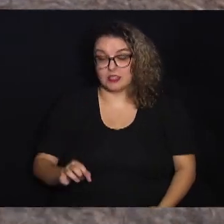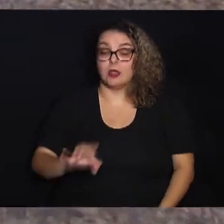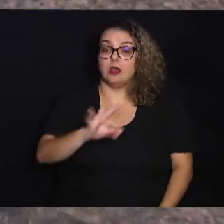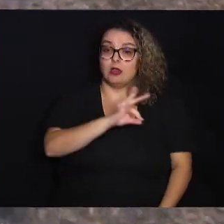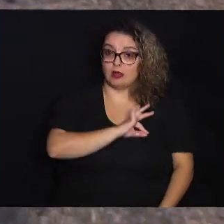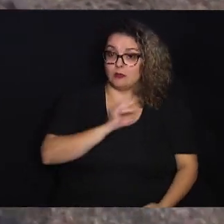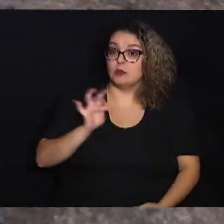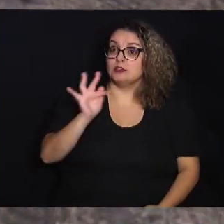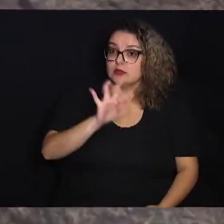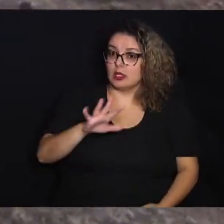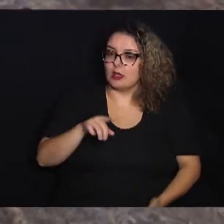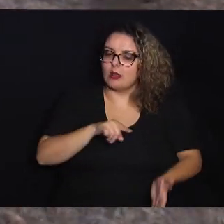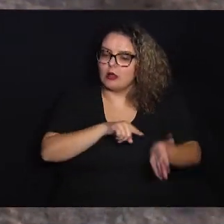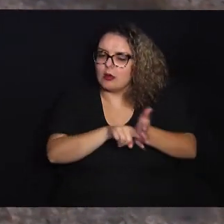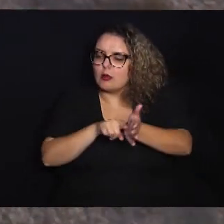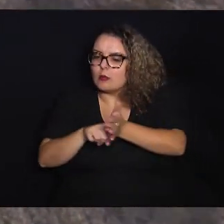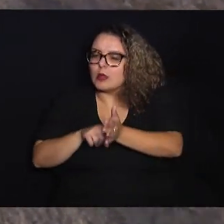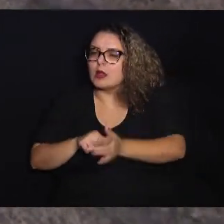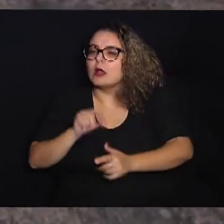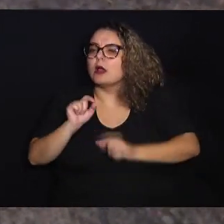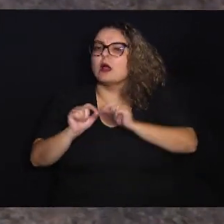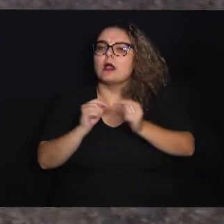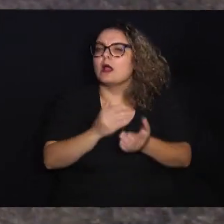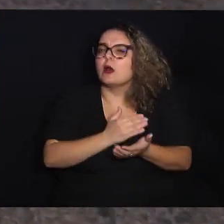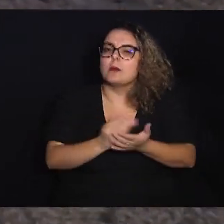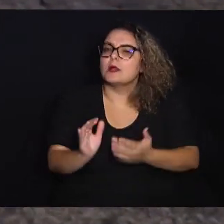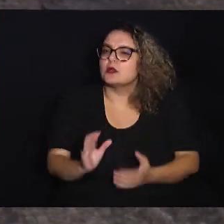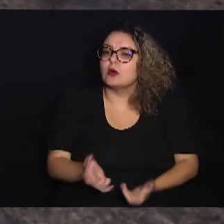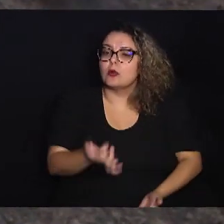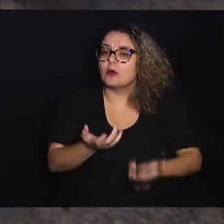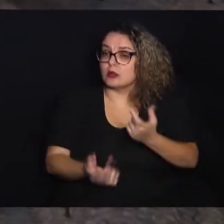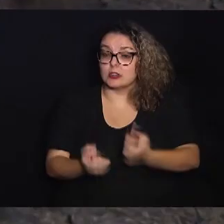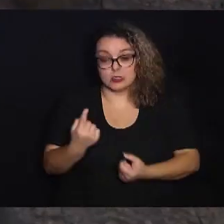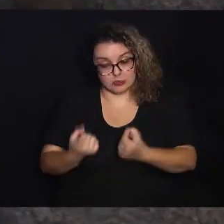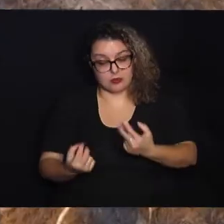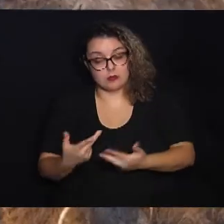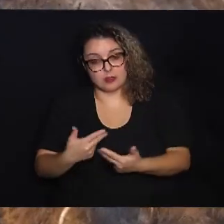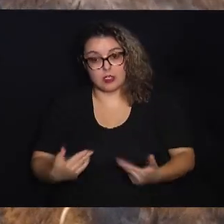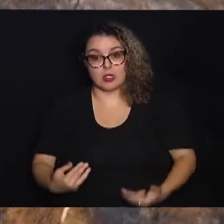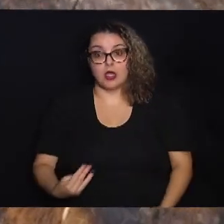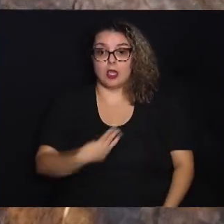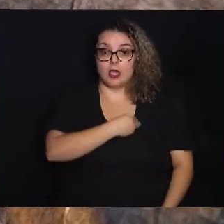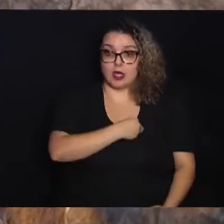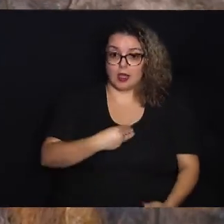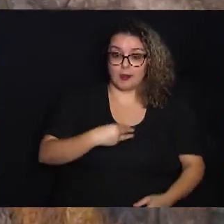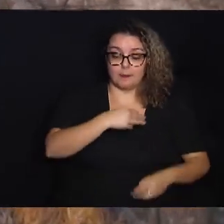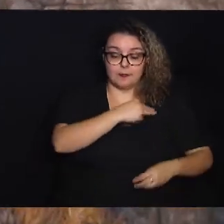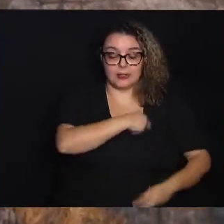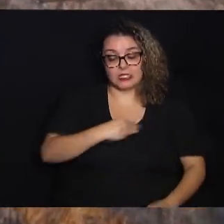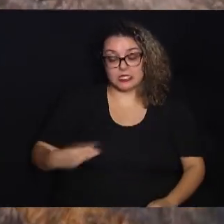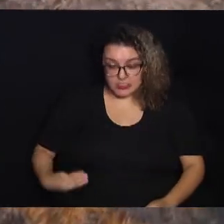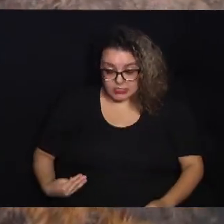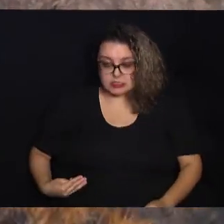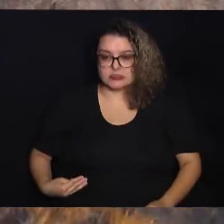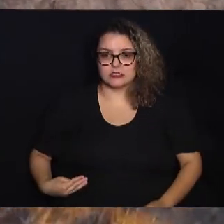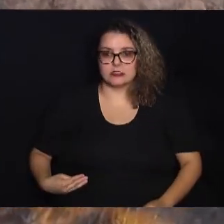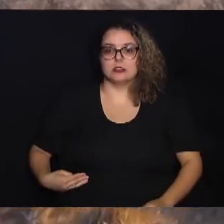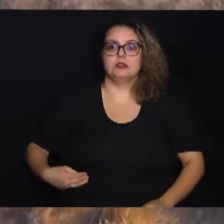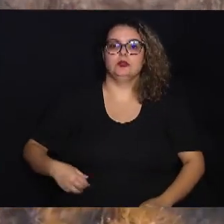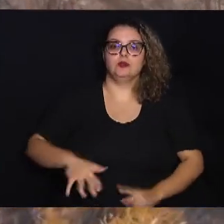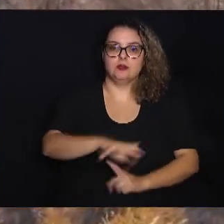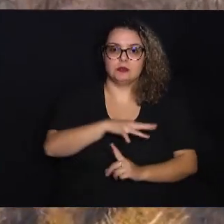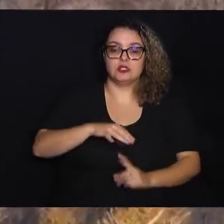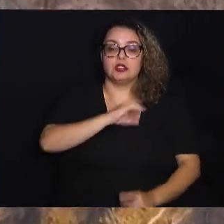A Polícia Federal está investigando a origem do fogo em algumas situações. Segundo a ministra do Meio Ambiente e Mudança do Clima,